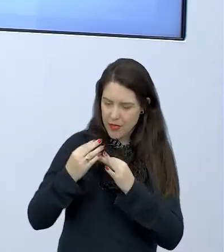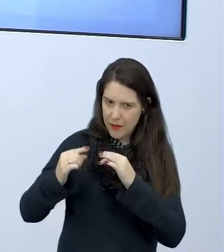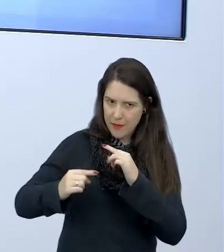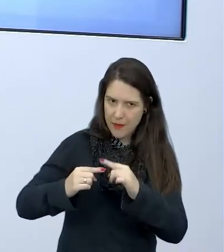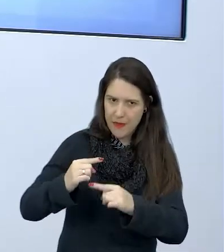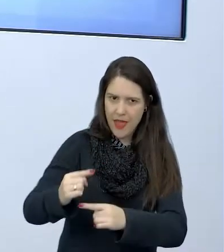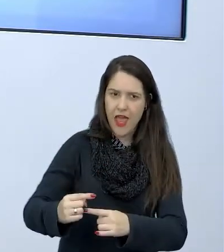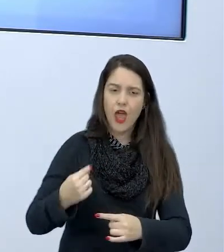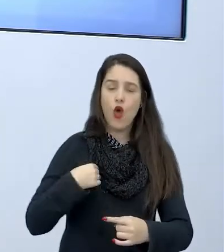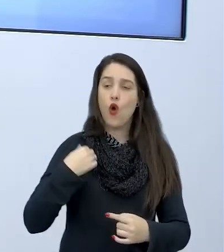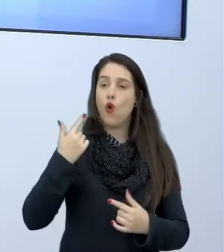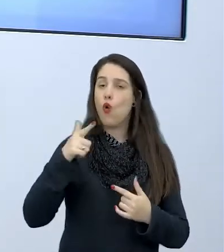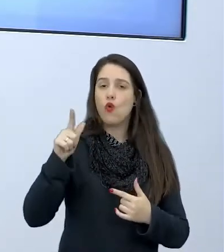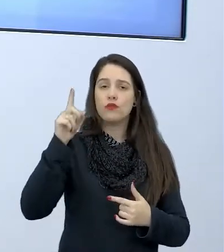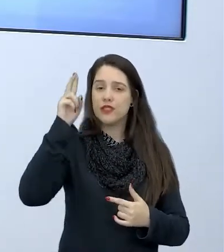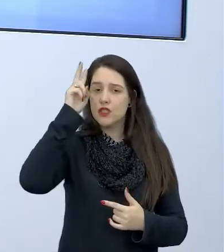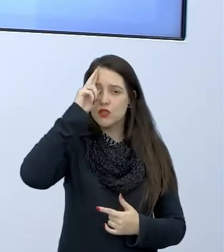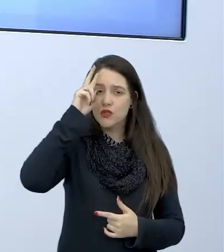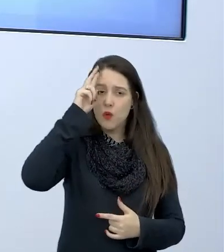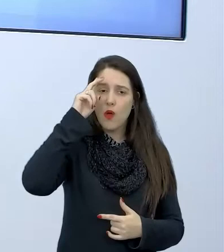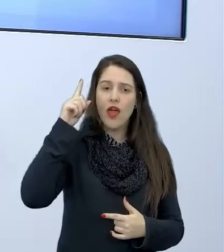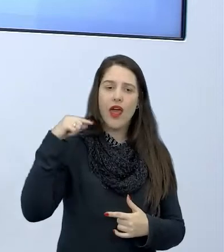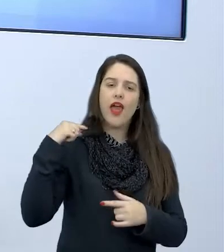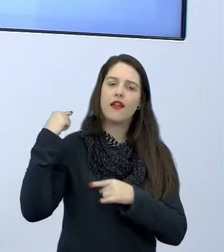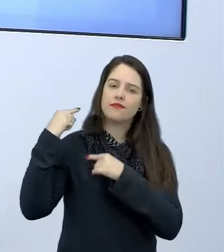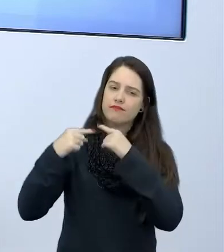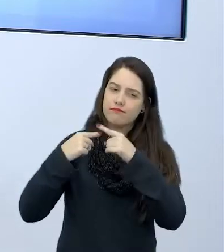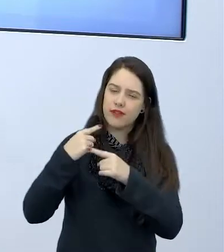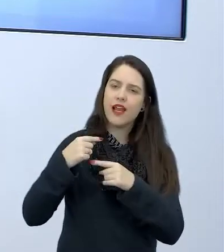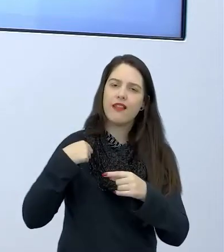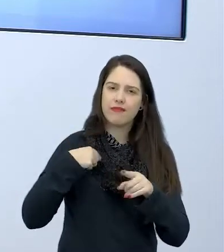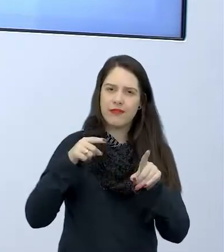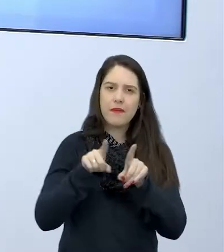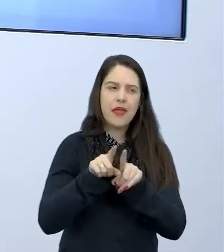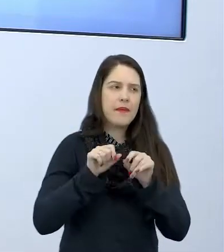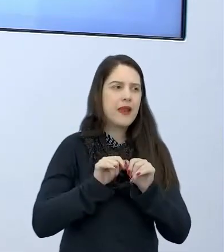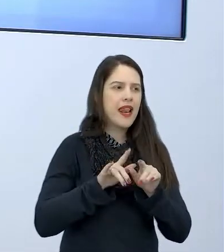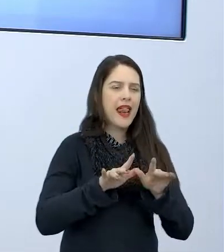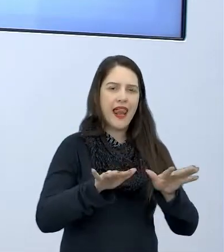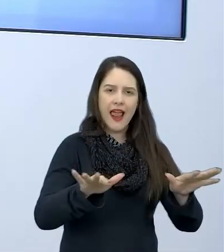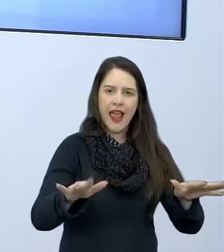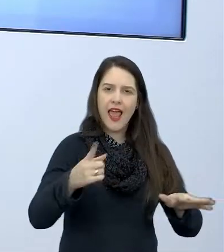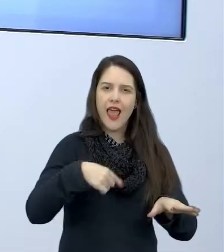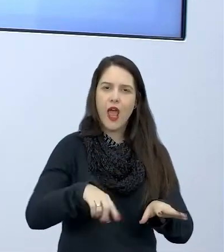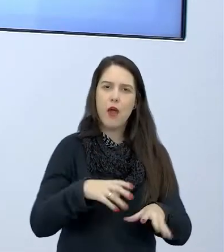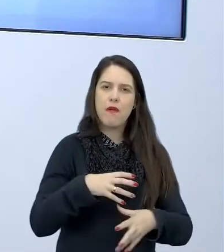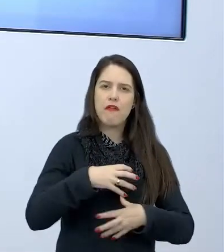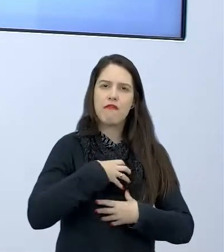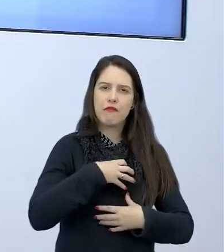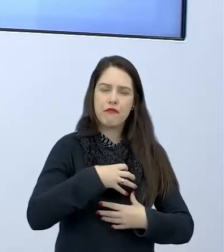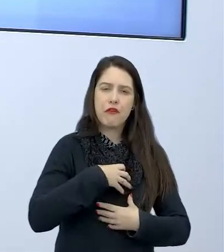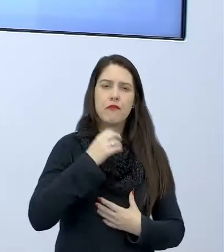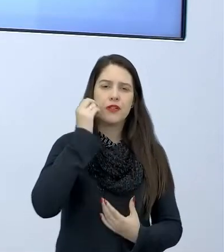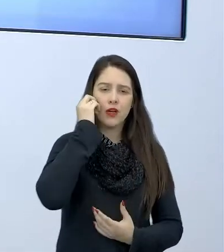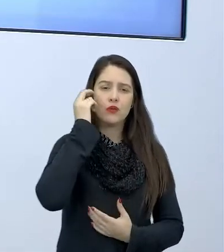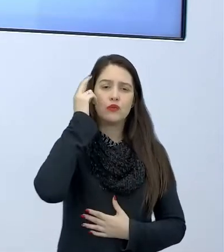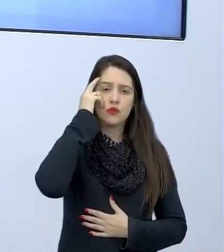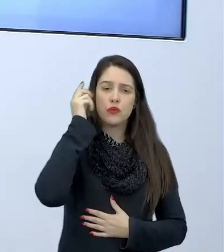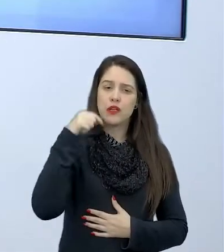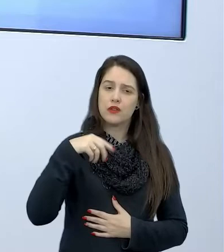ao longo da história, essas tradições também são passadas, e é uma forma de manter parte dessa cultura viva.